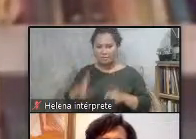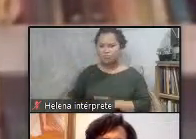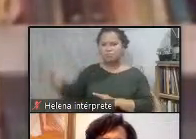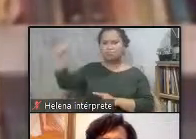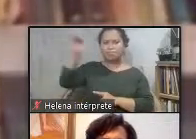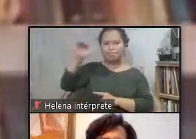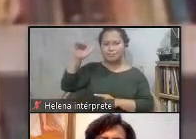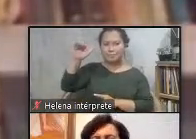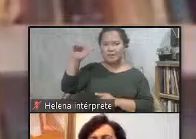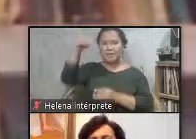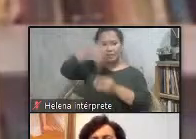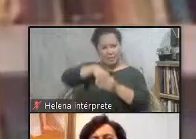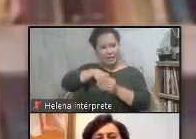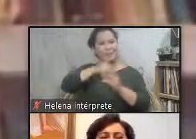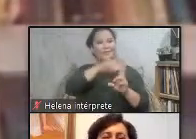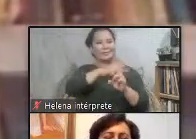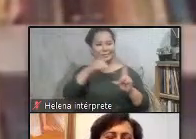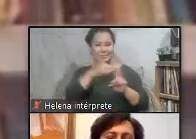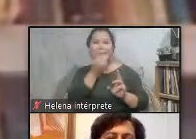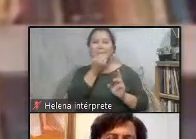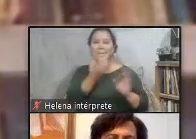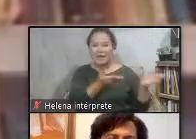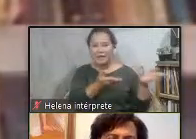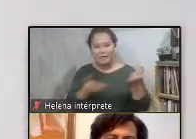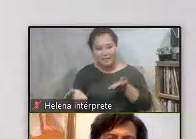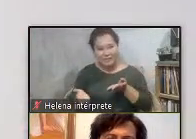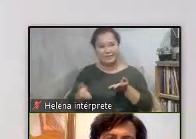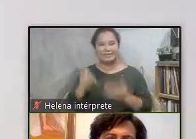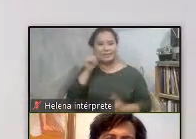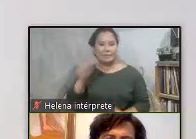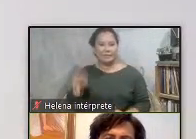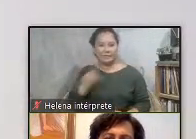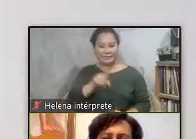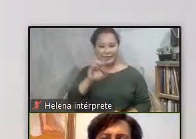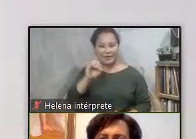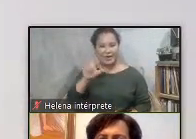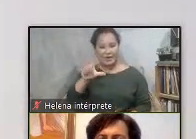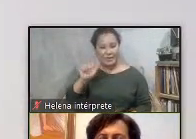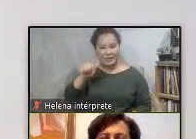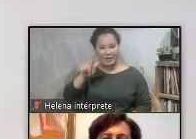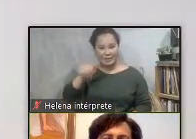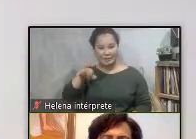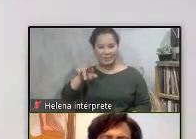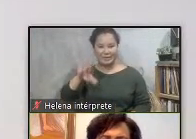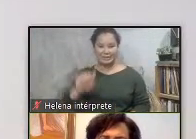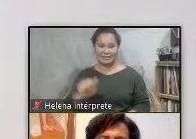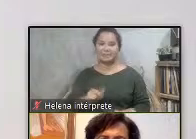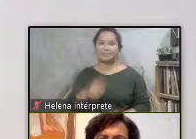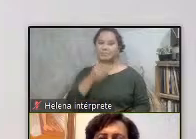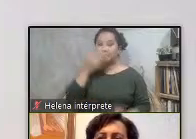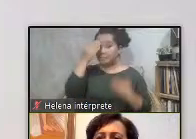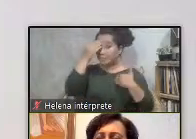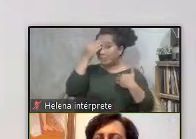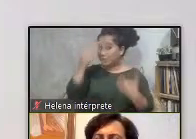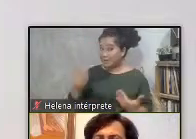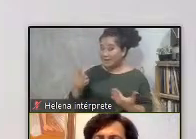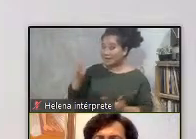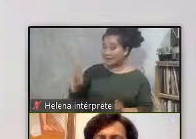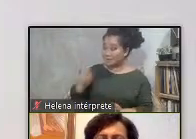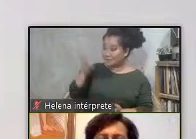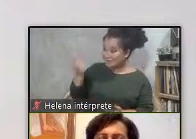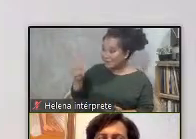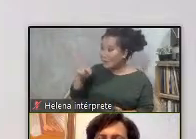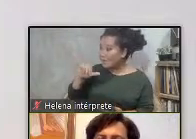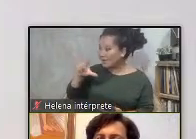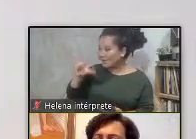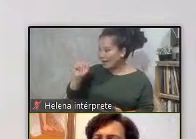professora Ogamira Mansi. Obrigada, professor Pilate. Boa noite a todos e todas. Quero iniciar